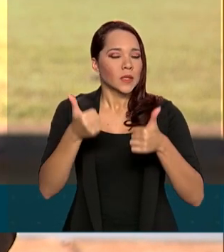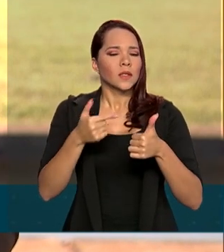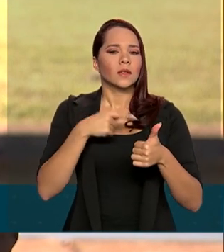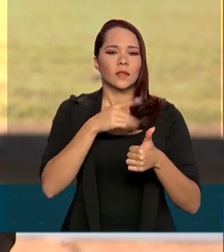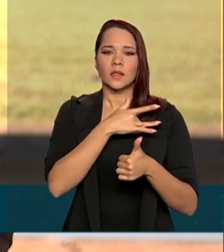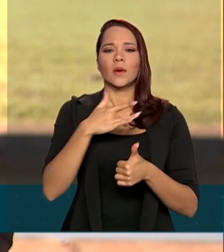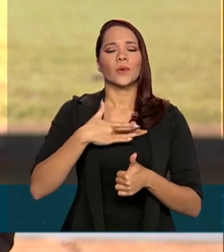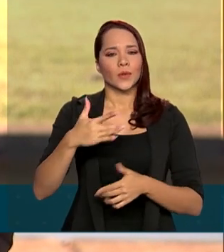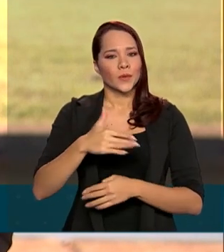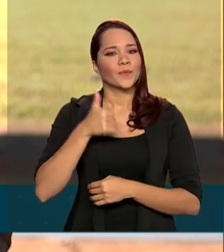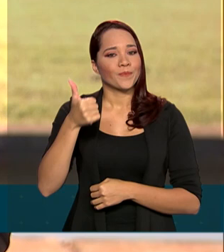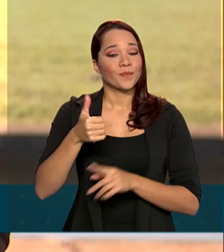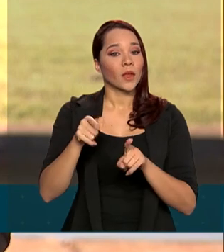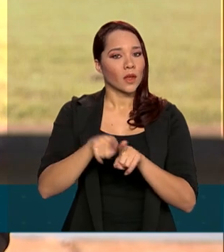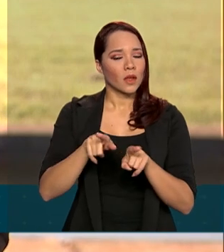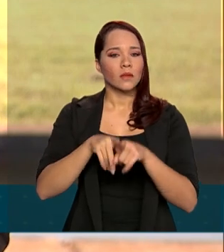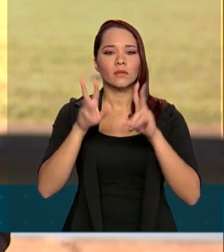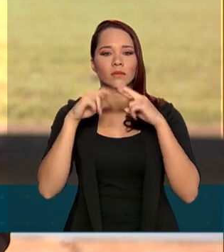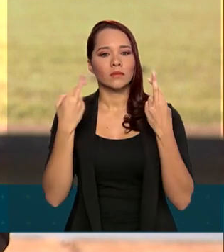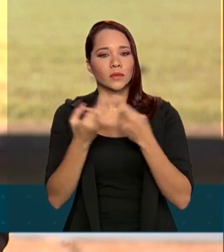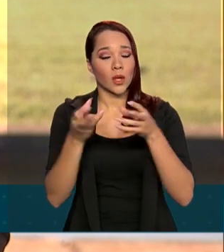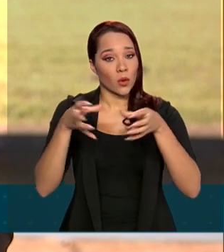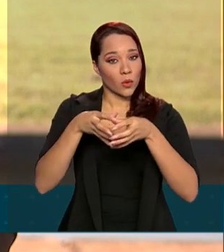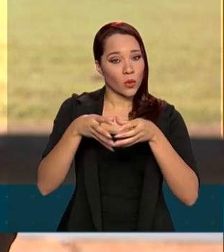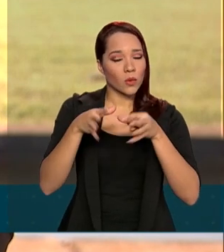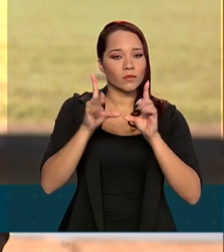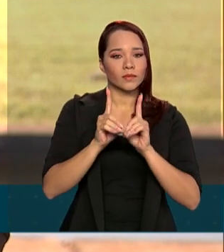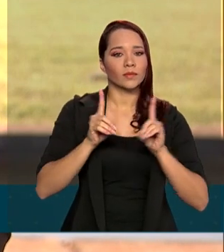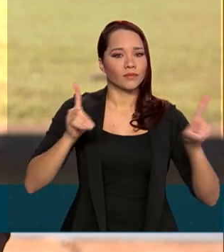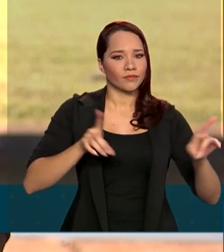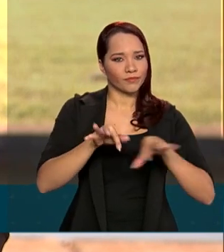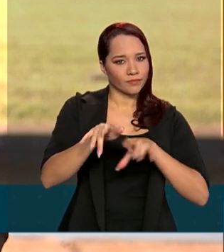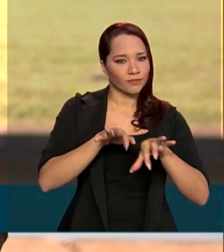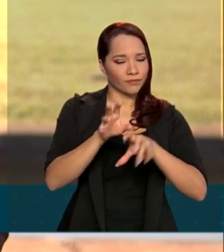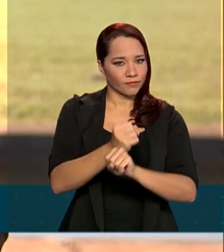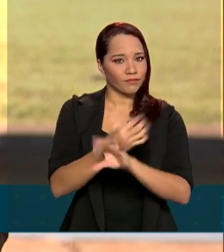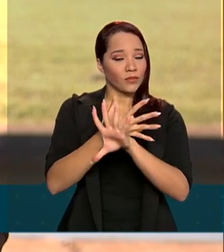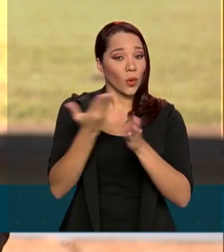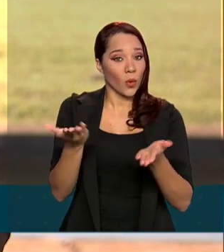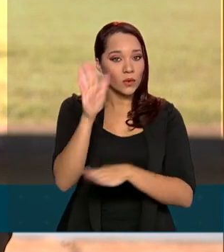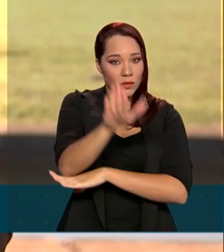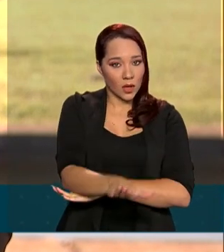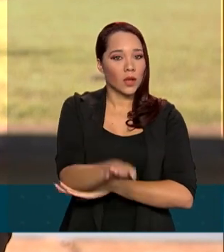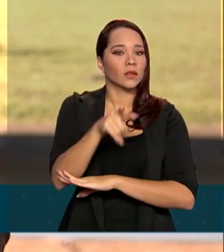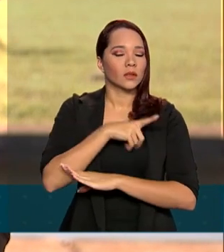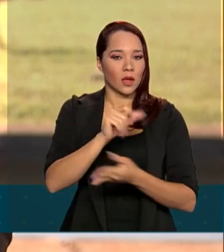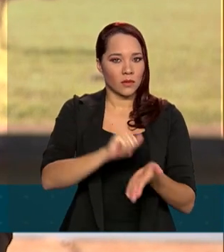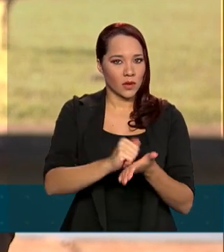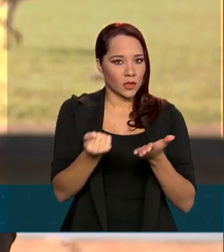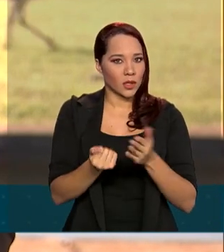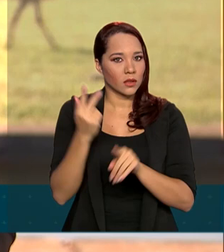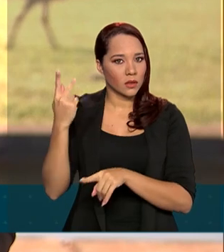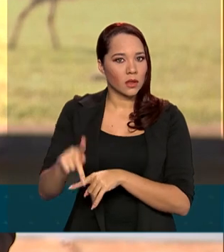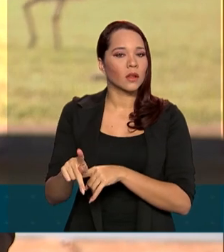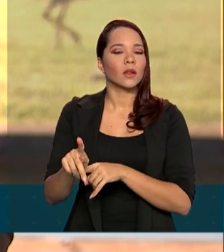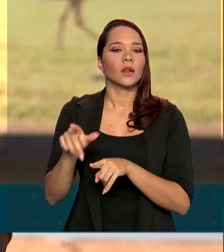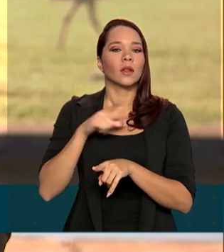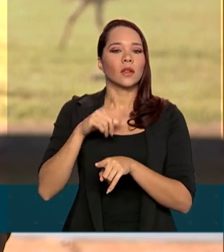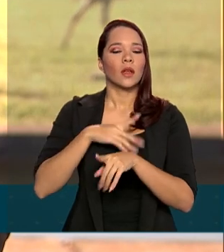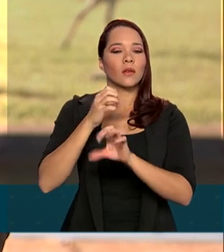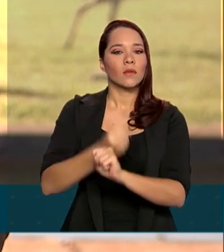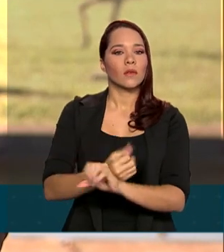de saúde. E ele tem feito reuniões com as equipes à distância. Hoje mesmo, à tarde, está prevista na agenda do presidente uma